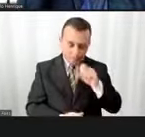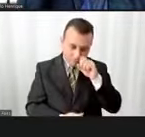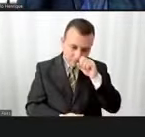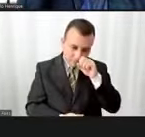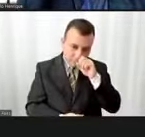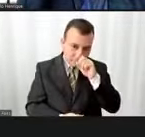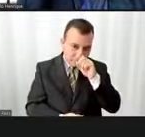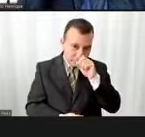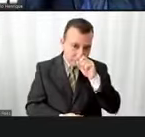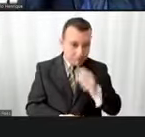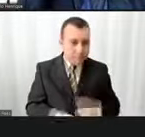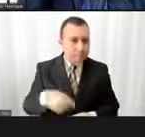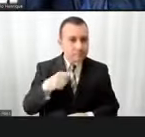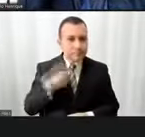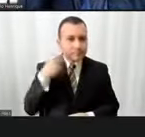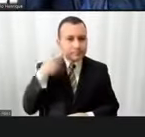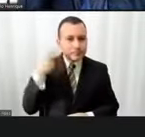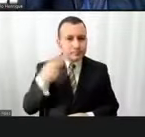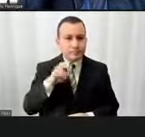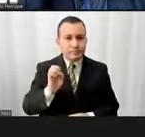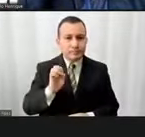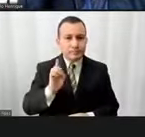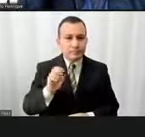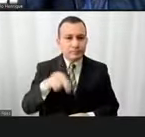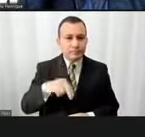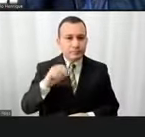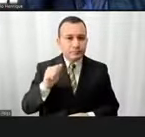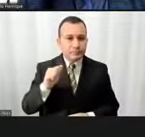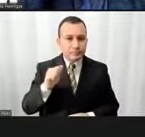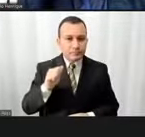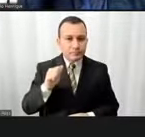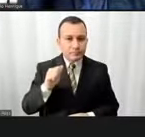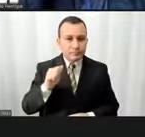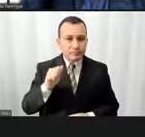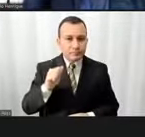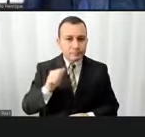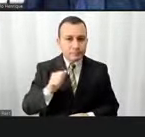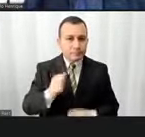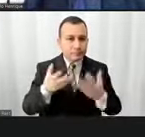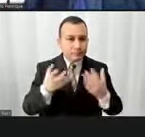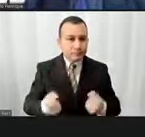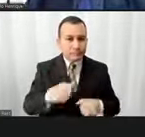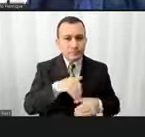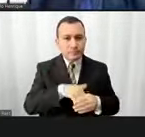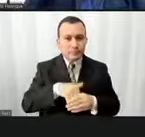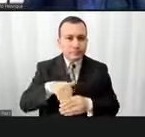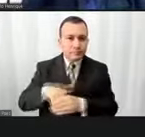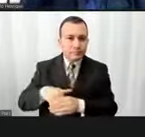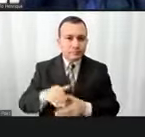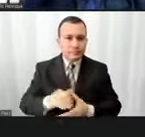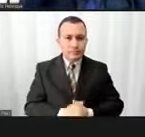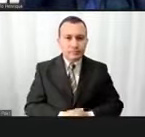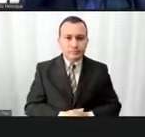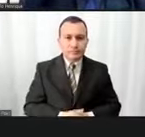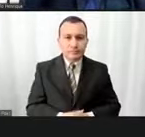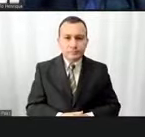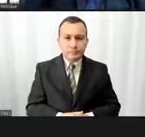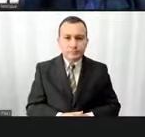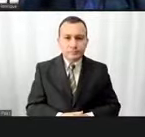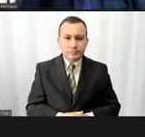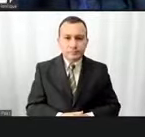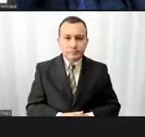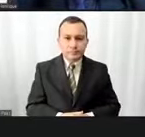Vereadora, acatando a sugestão da senhora... Vamos votar primeiro. Vamos votar. Primeiro, essa moção. Primeiro,